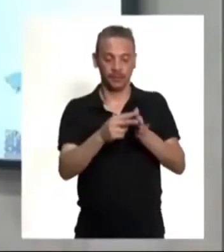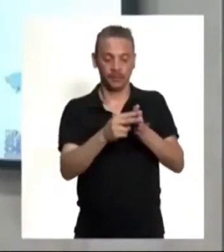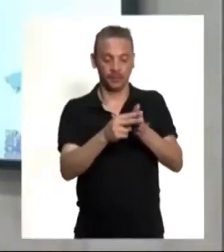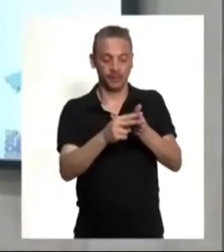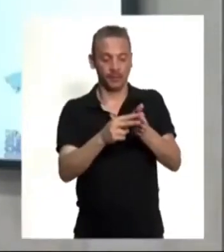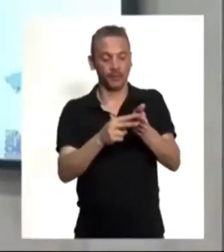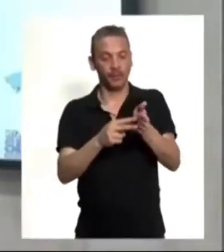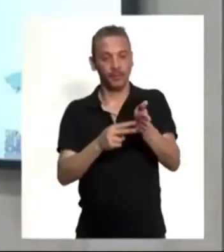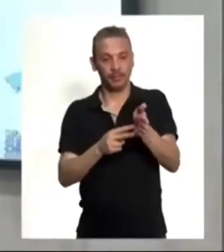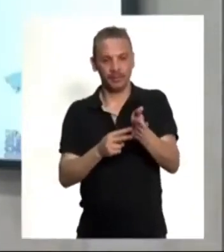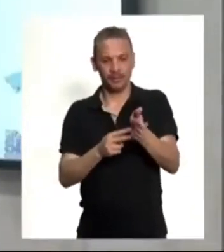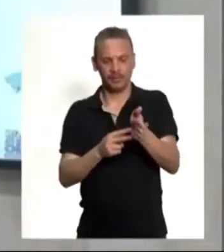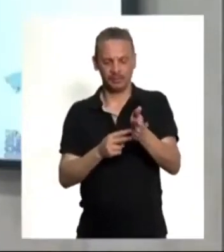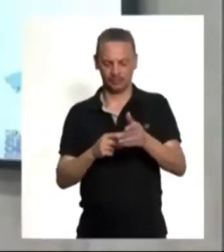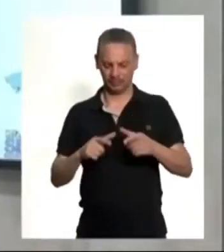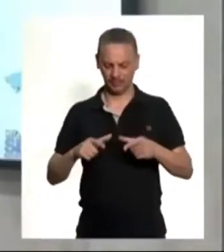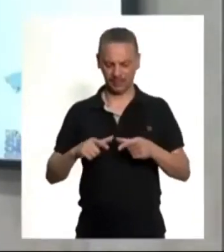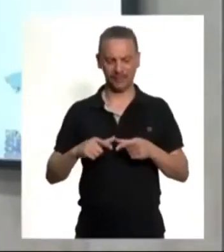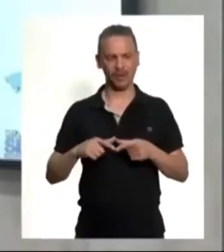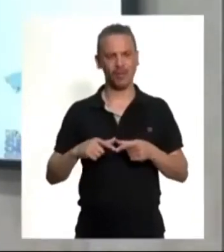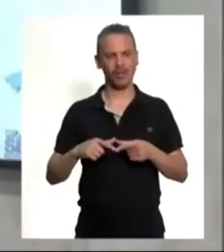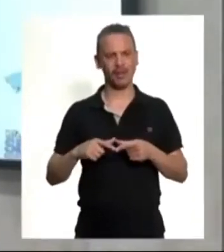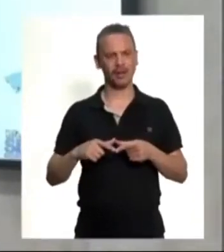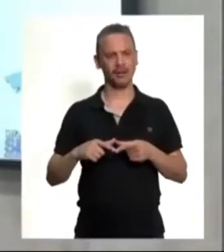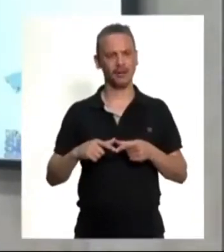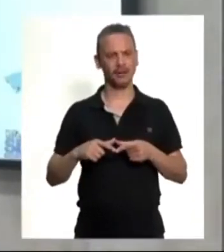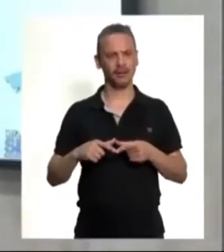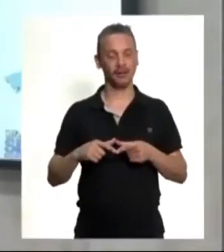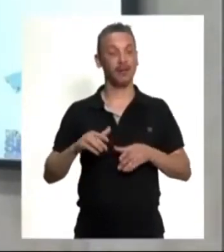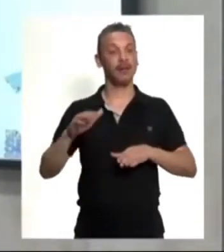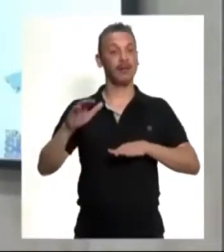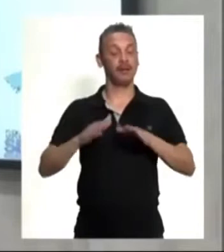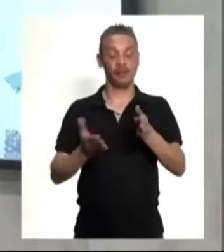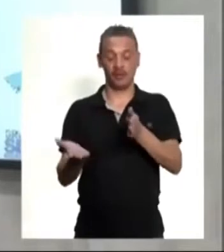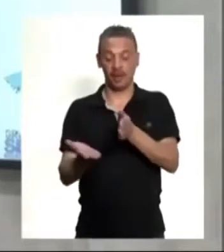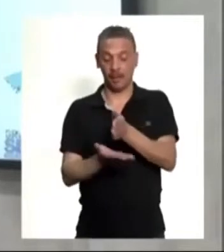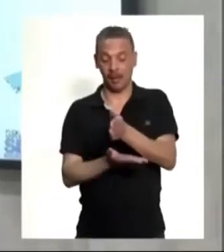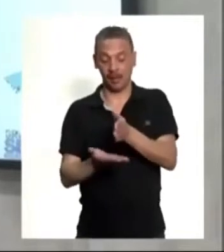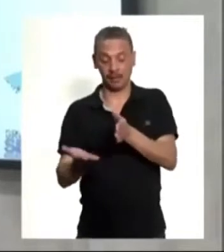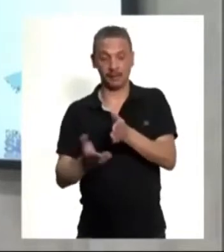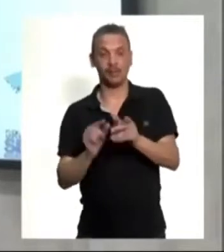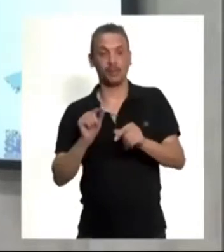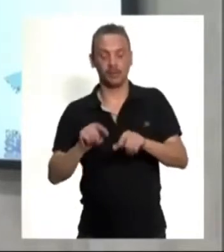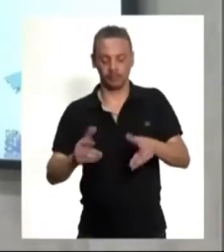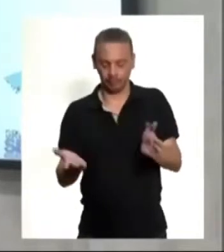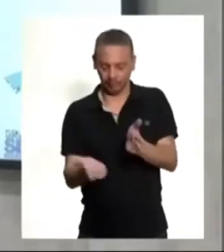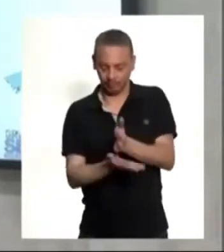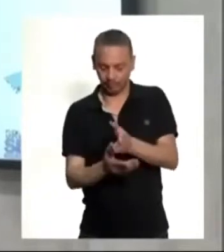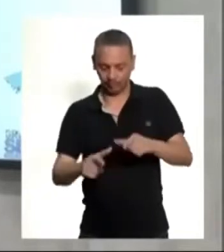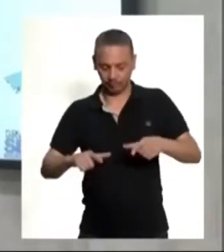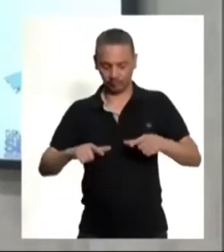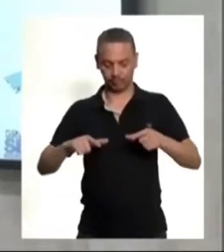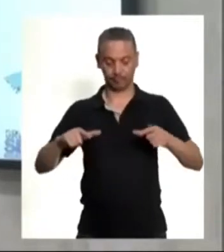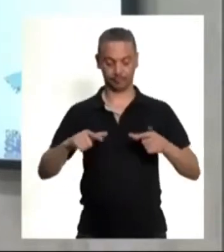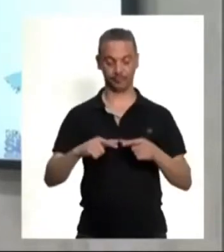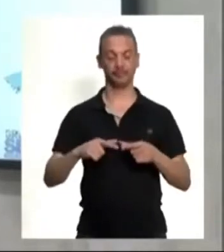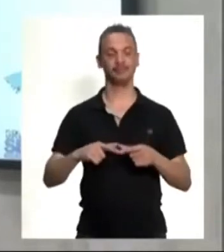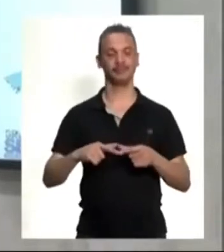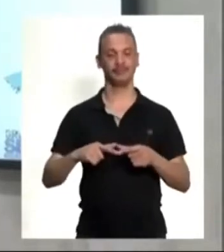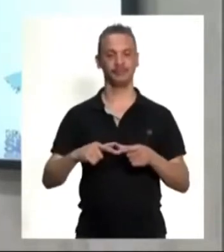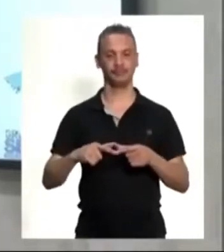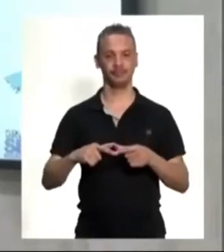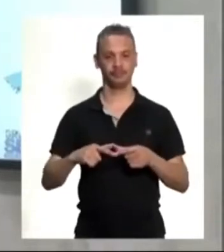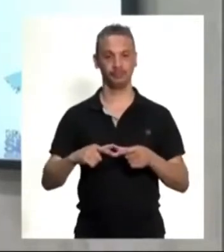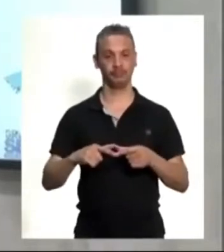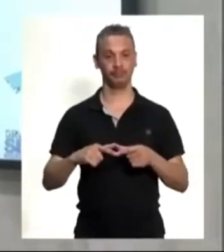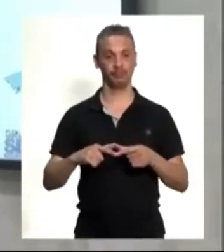prisma triangular. Pera aí, Fredão, nomenclatura, depende da base. Prisma triangular quer dizer que a base é um triângulo. Top. Que tipo de